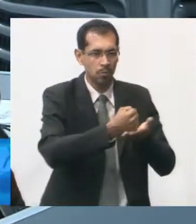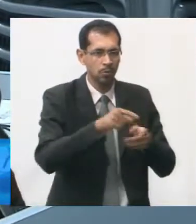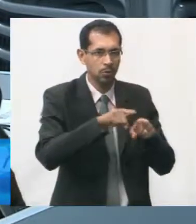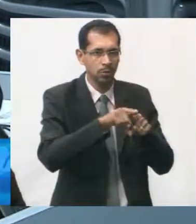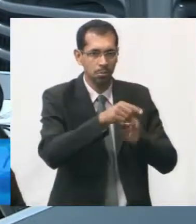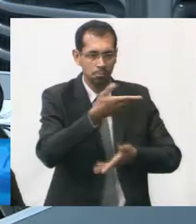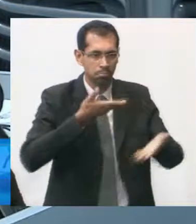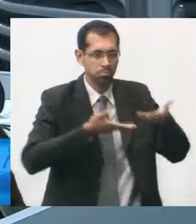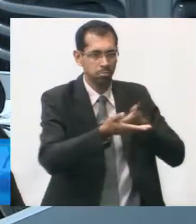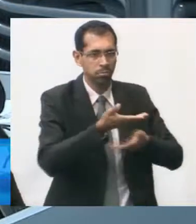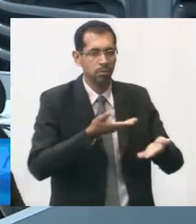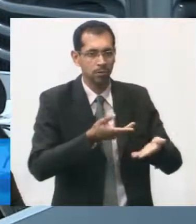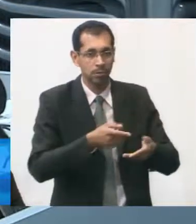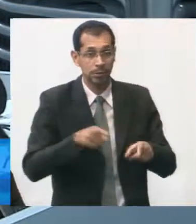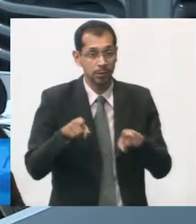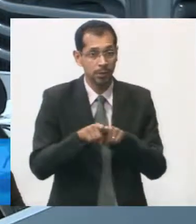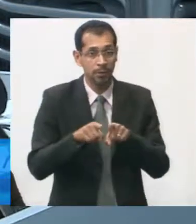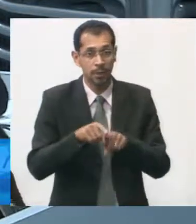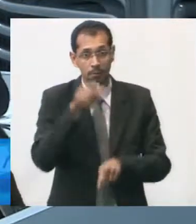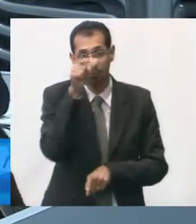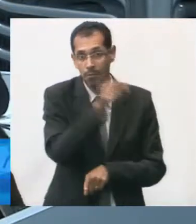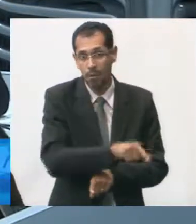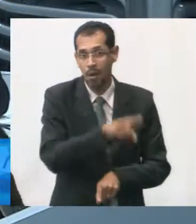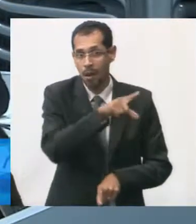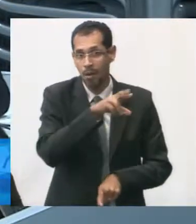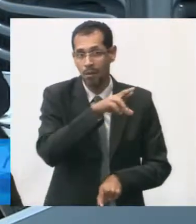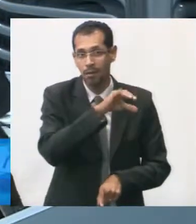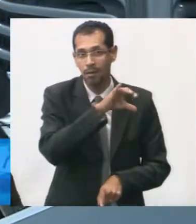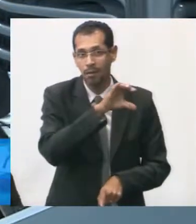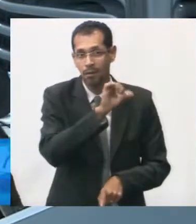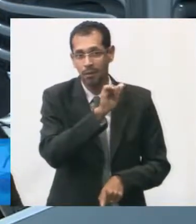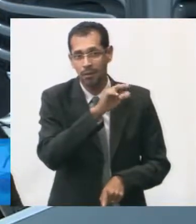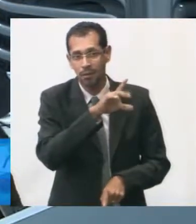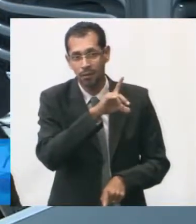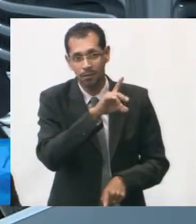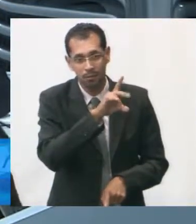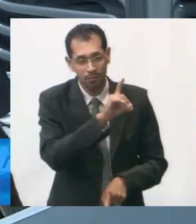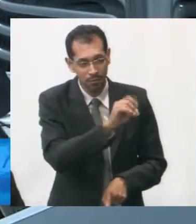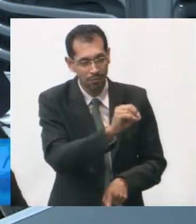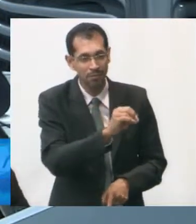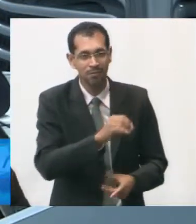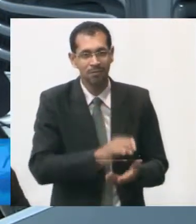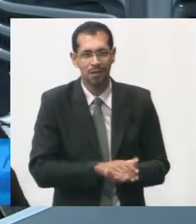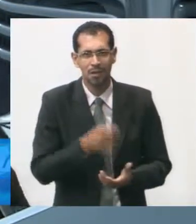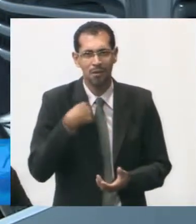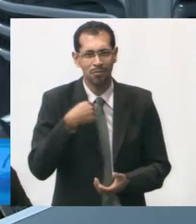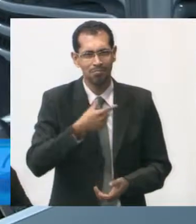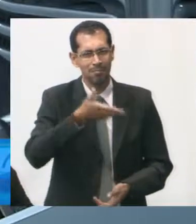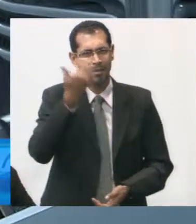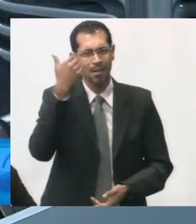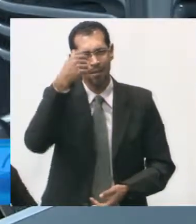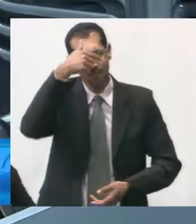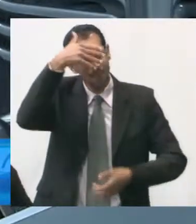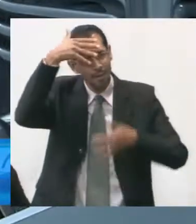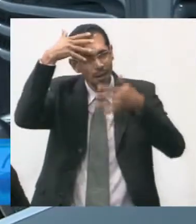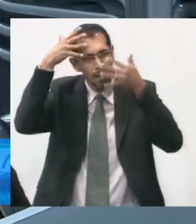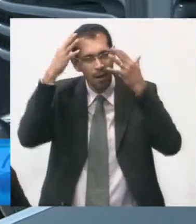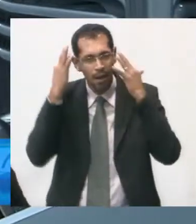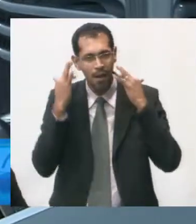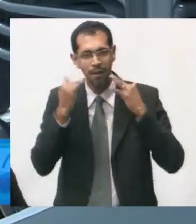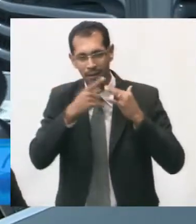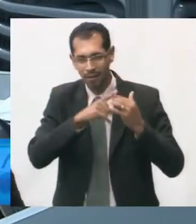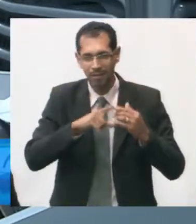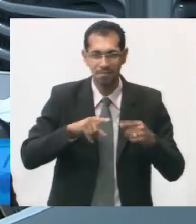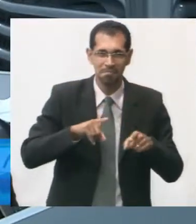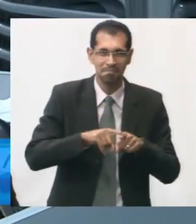uma história, o Claudionor, com a gente, desde lá de pequeno ainda, eu tinha cabelo, eu era igual o Rei Leão. Parabéns, gente. Deus abençoe a vida de